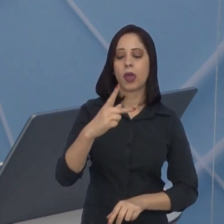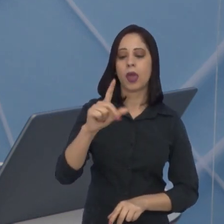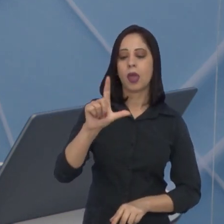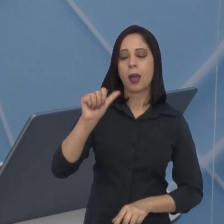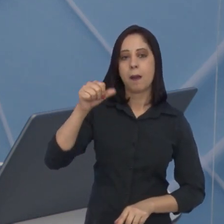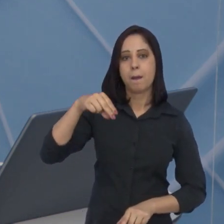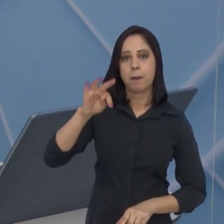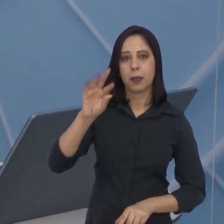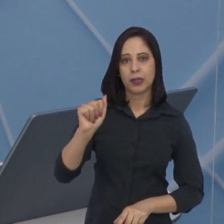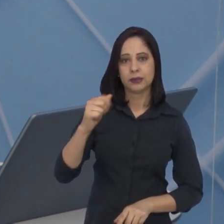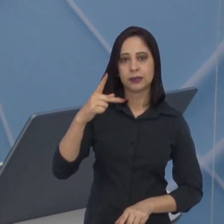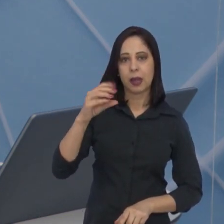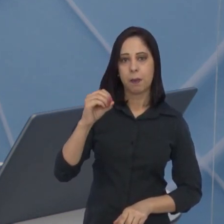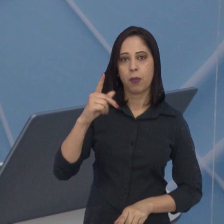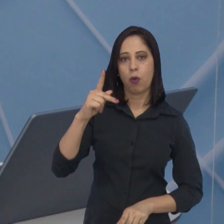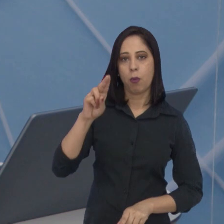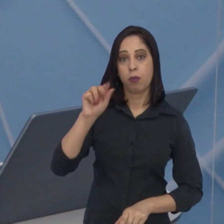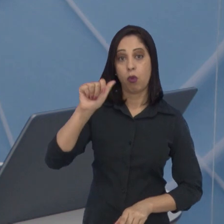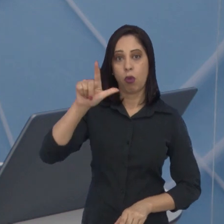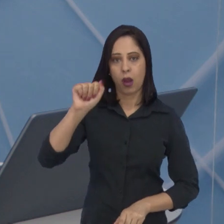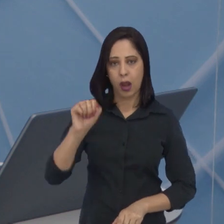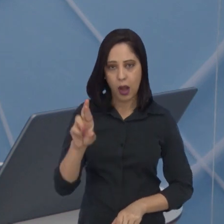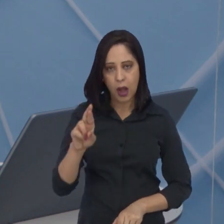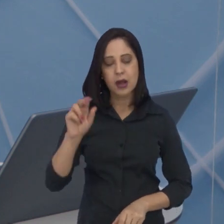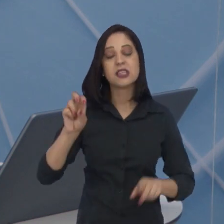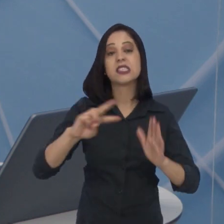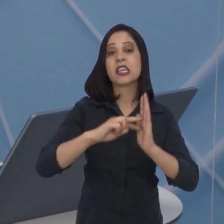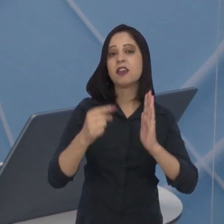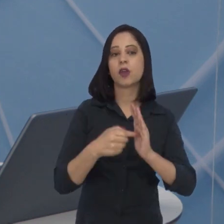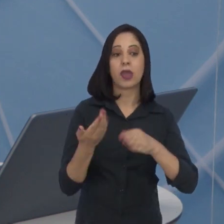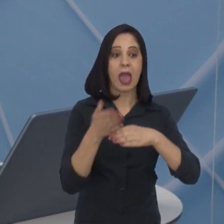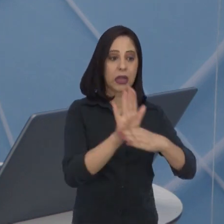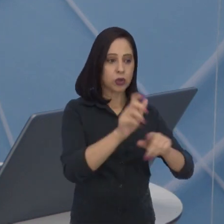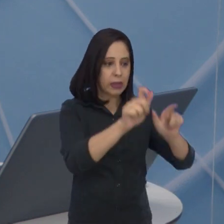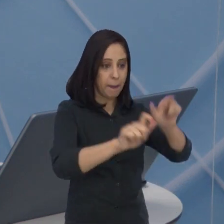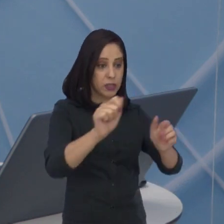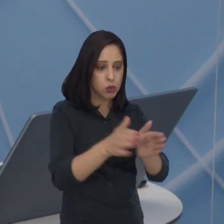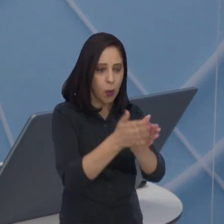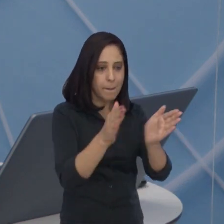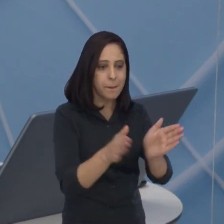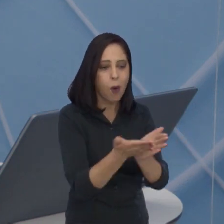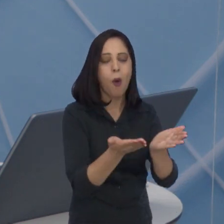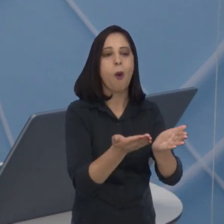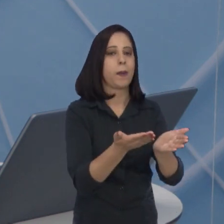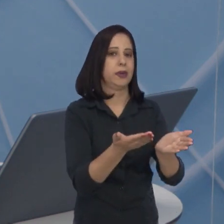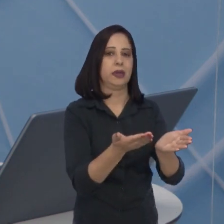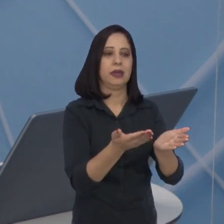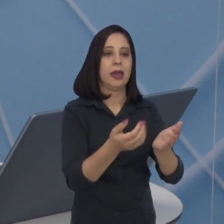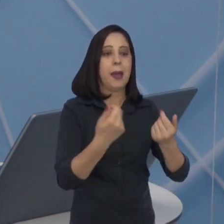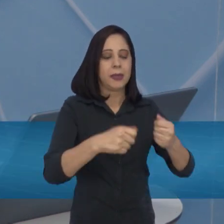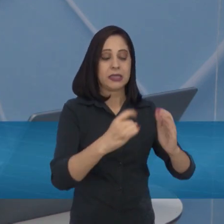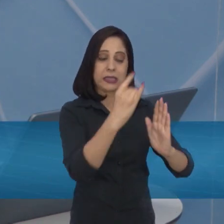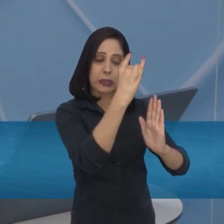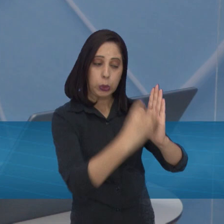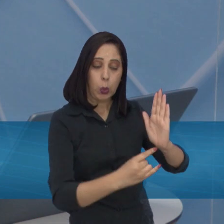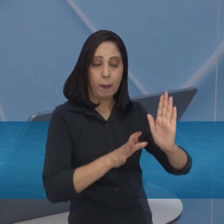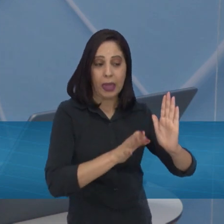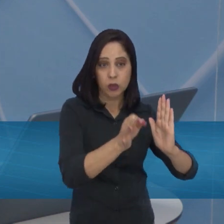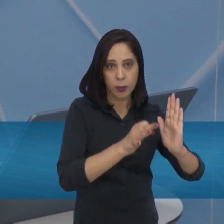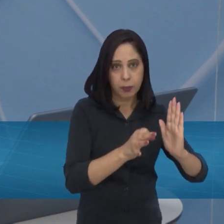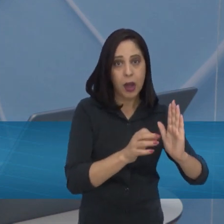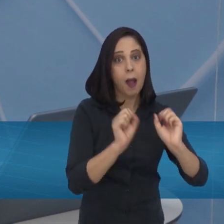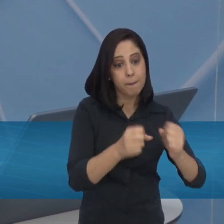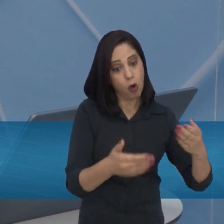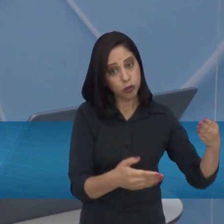uma assistência técnica e jurídica para a população de baixa renda. Quem, de repente, ainda não conhece, pode